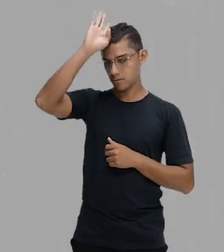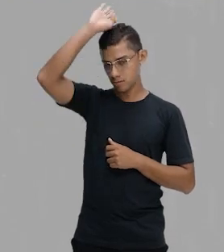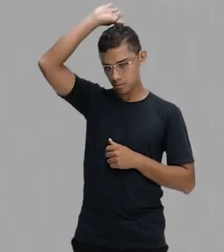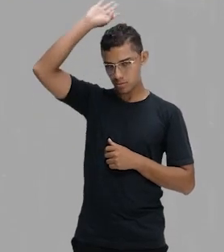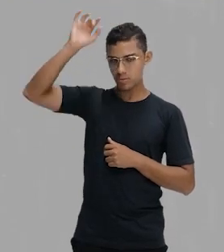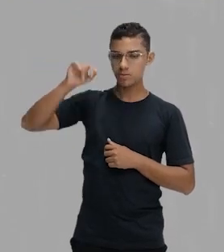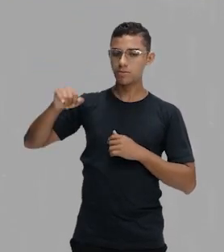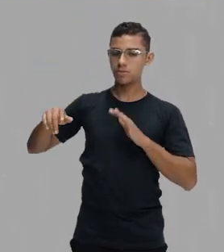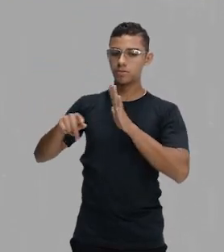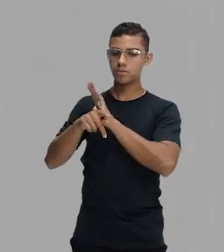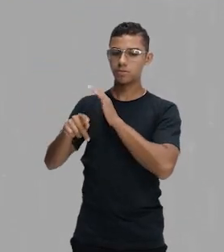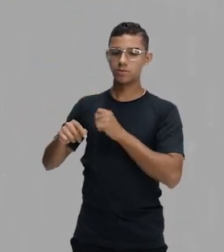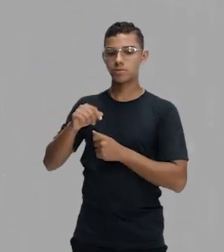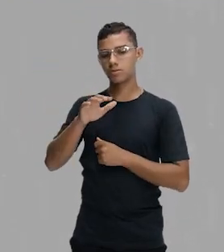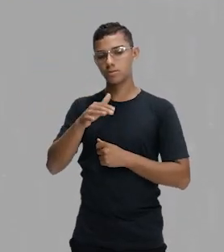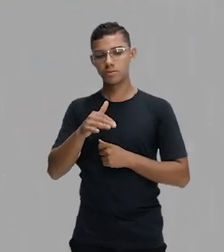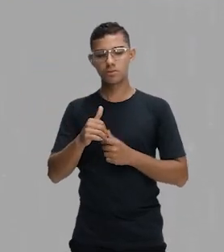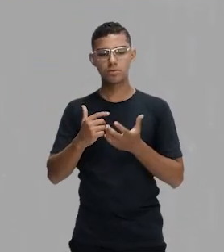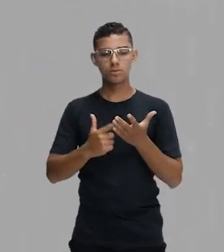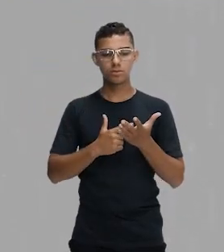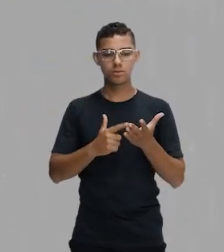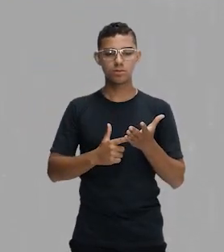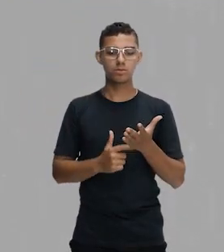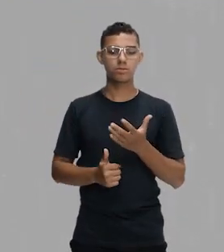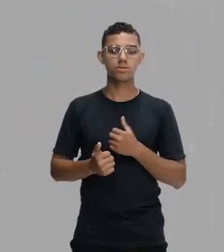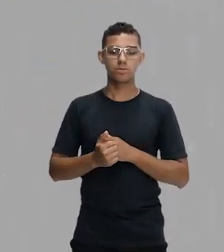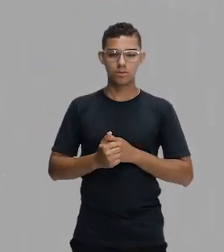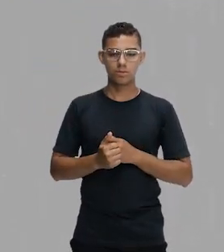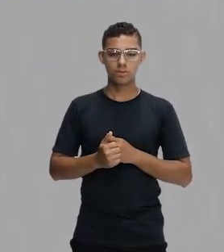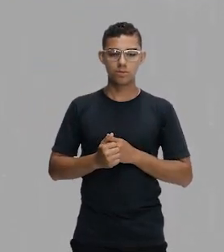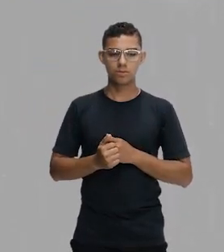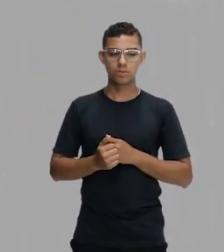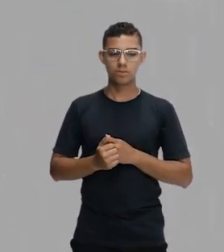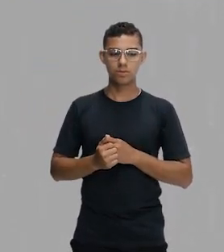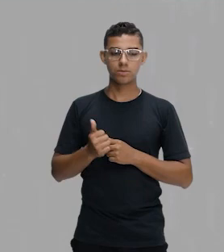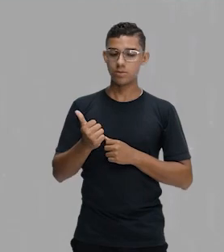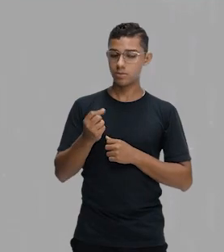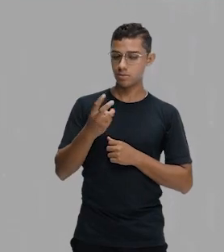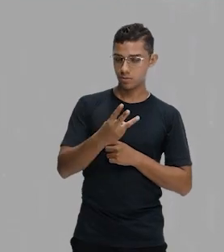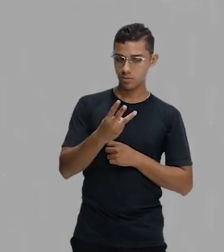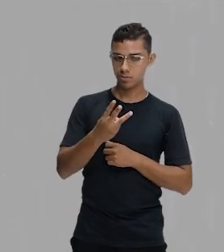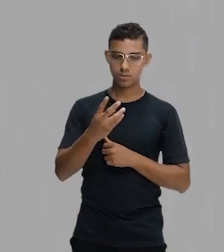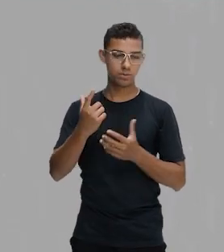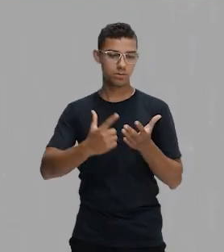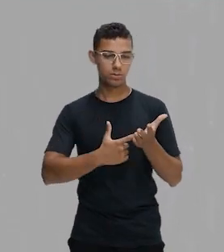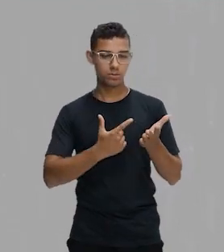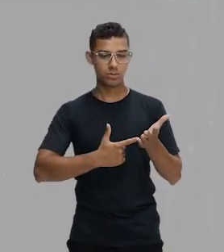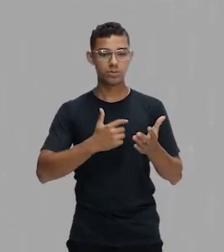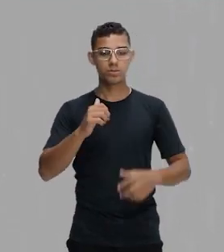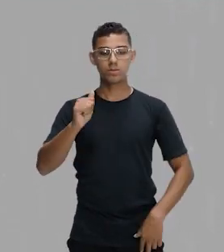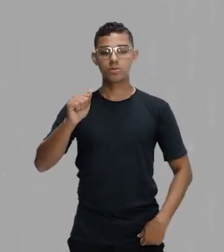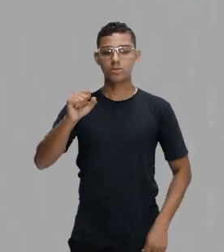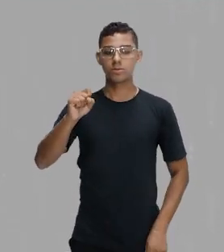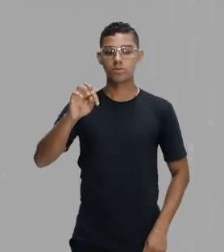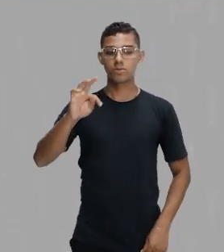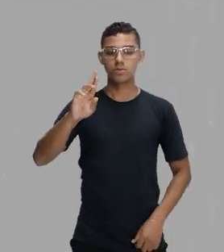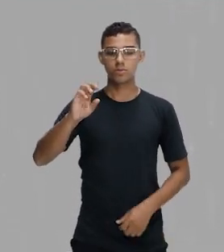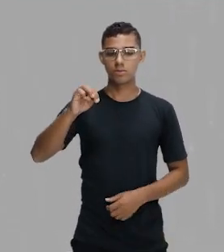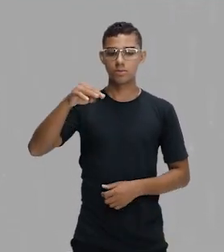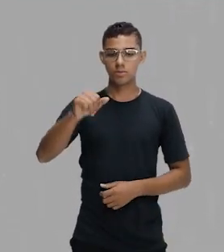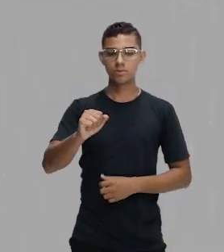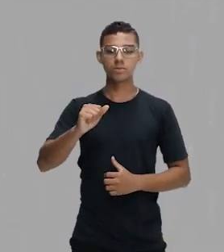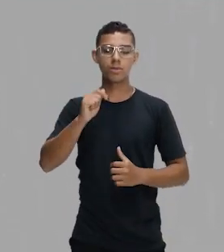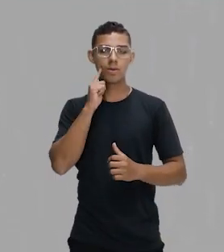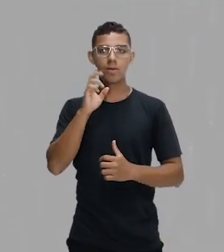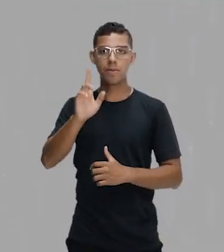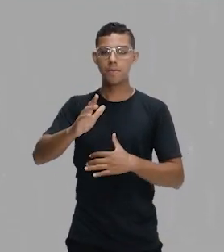volumes sobre astronomia, conhecida como Almagestos, que é a maior fonte